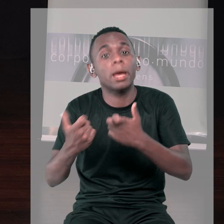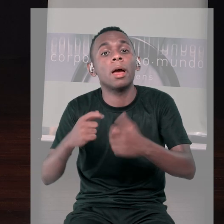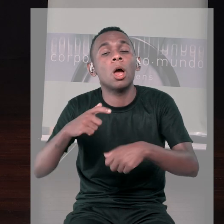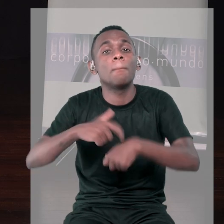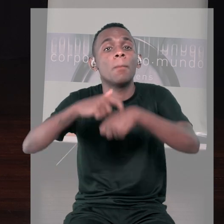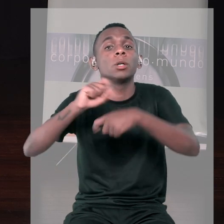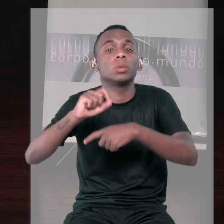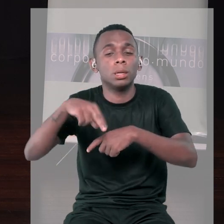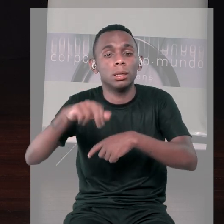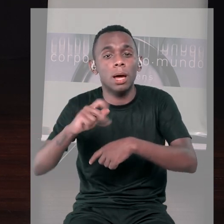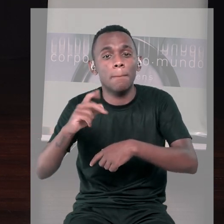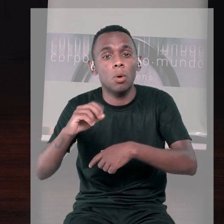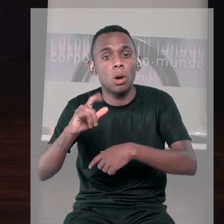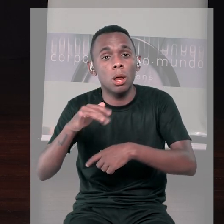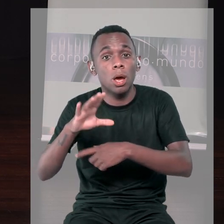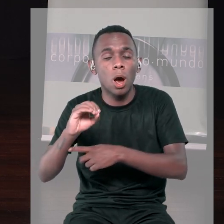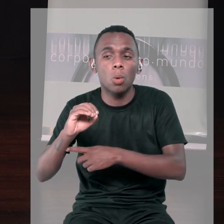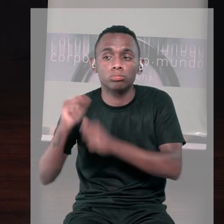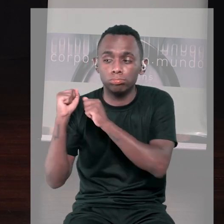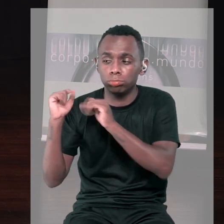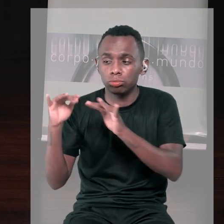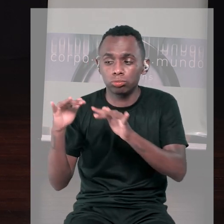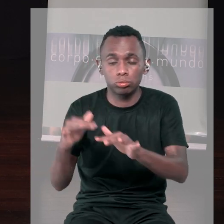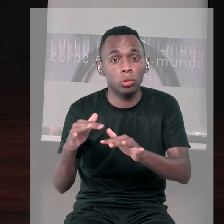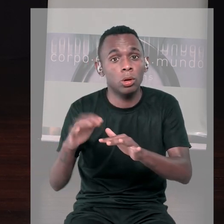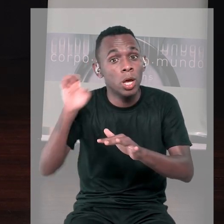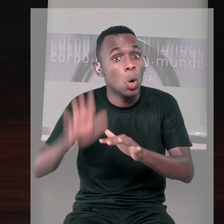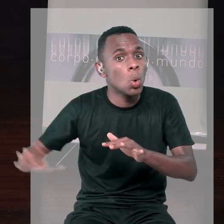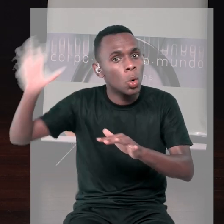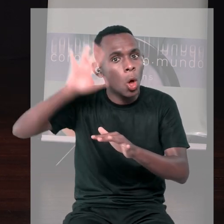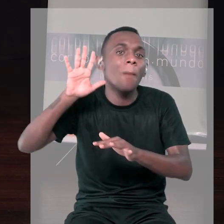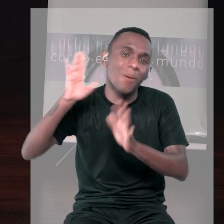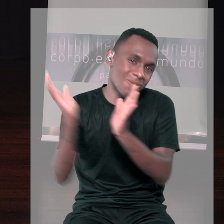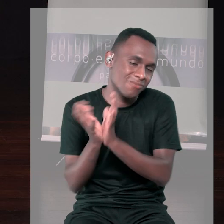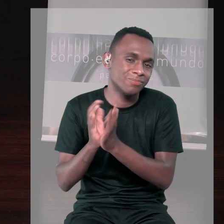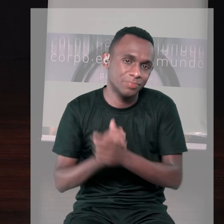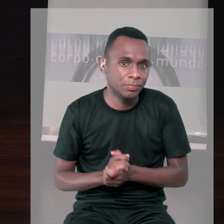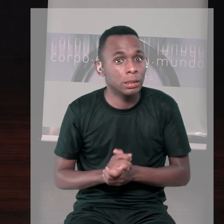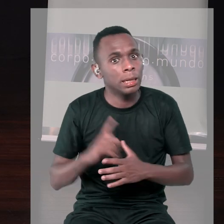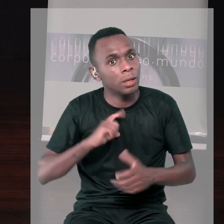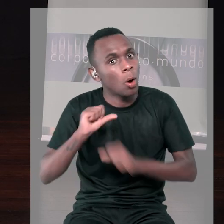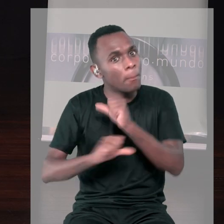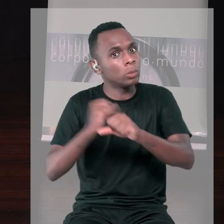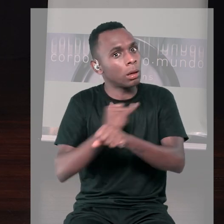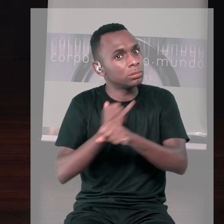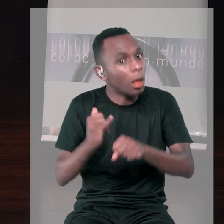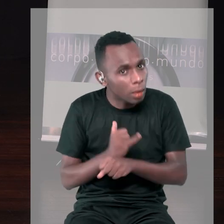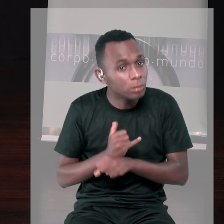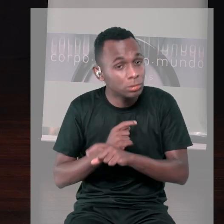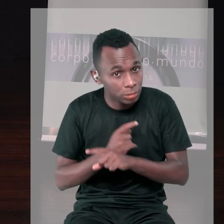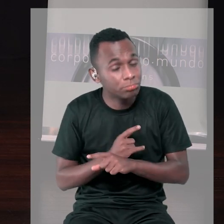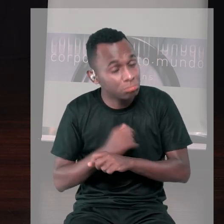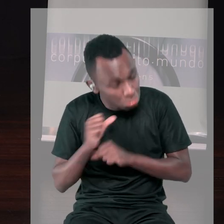Napoleão joga suas tropas sobre a Europa. Você tem aí uma mudança técnica na